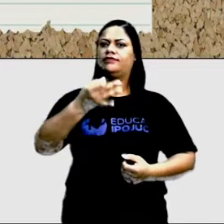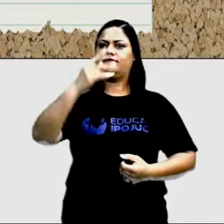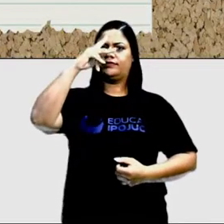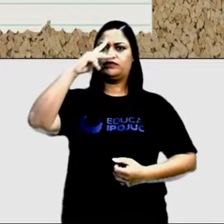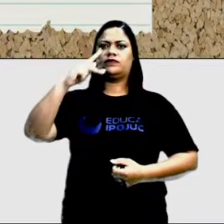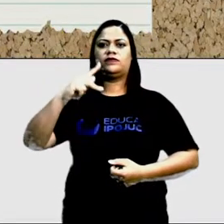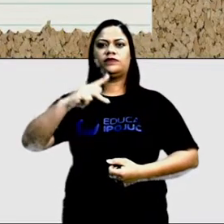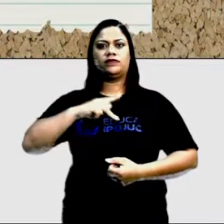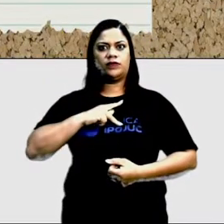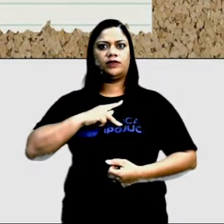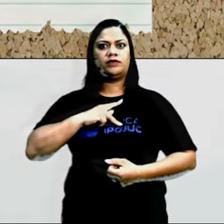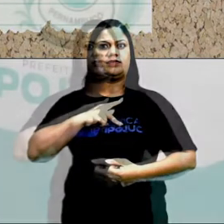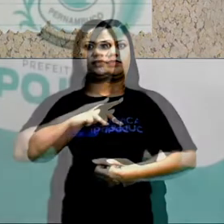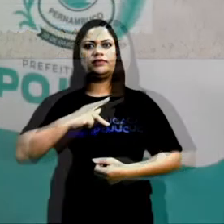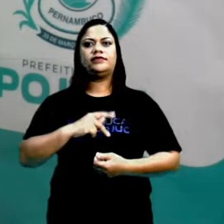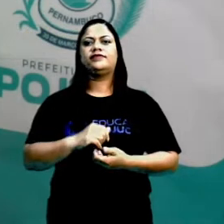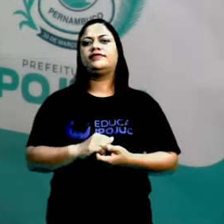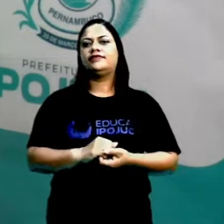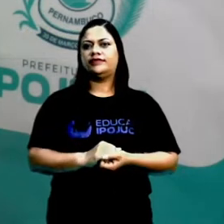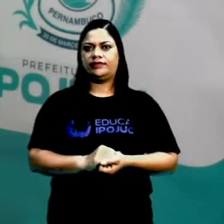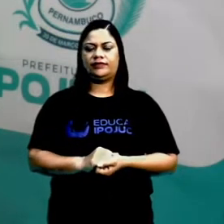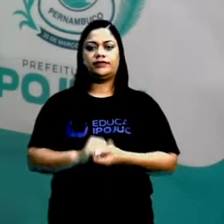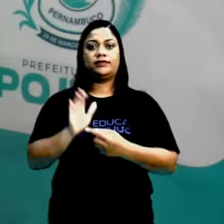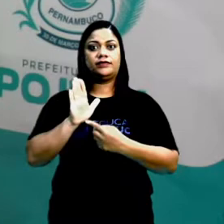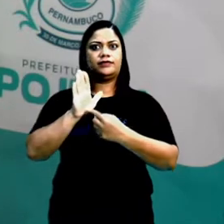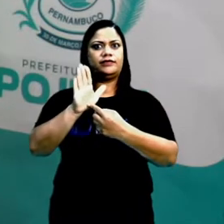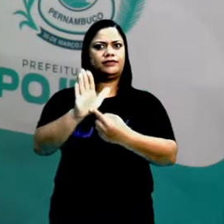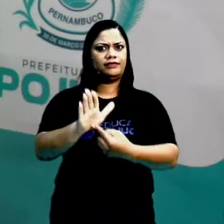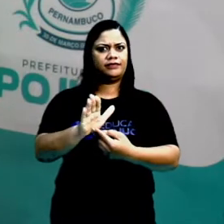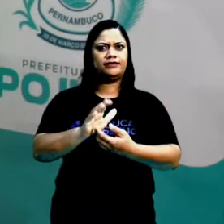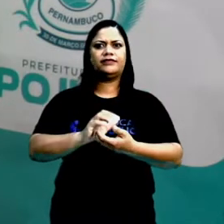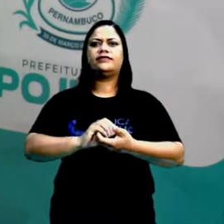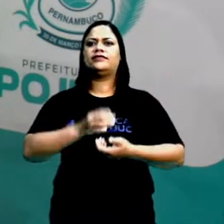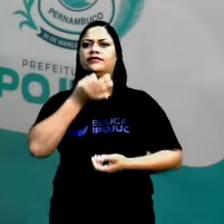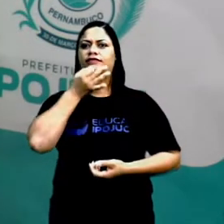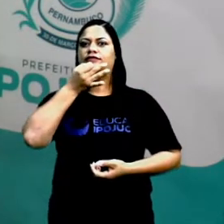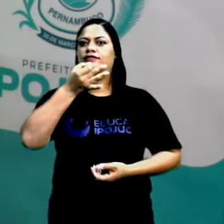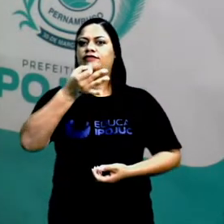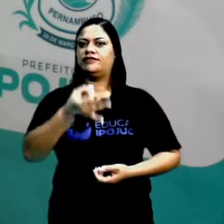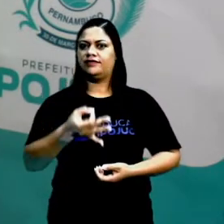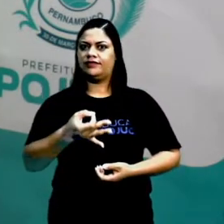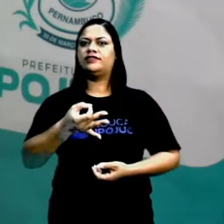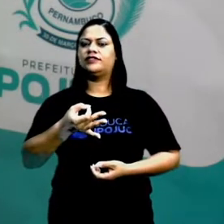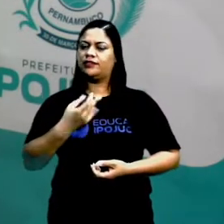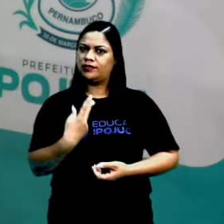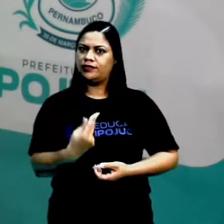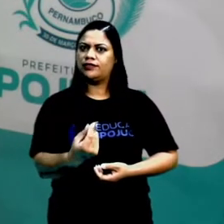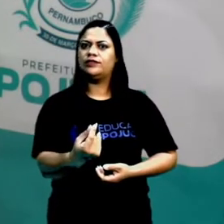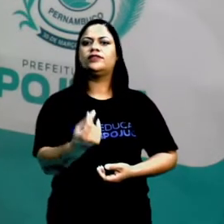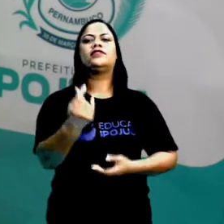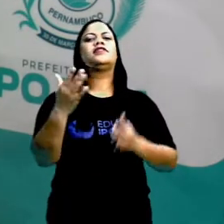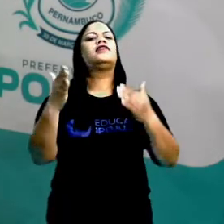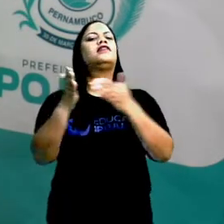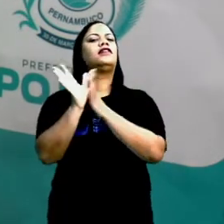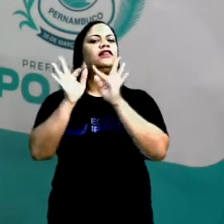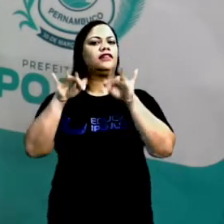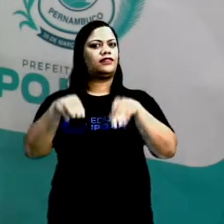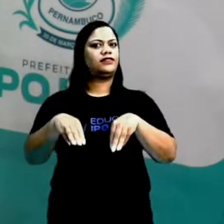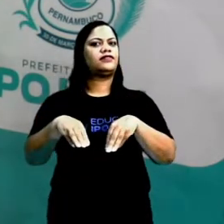dele, com argumentos. Então, ele tem que levantar hipóteses, argumentos e sustentar aquele conteúdo até o final.